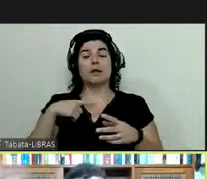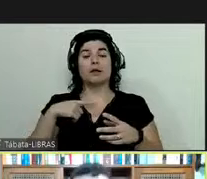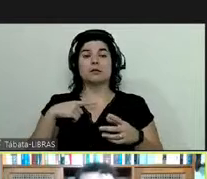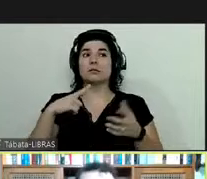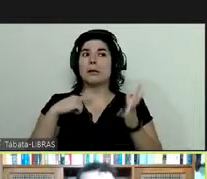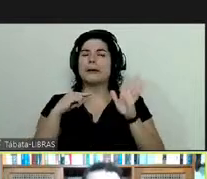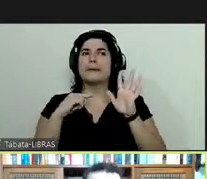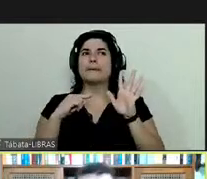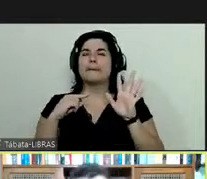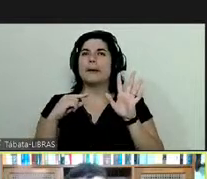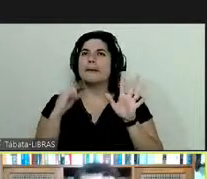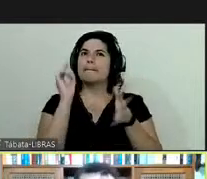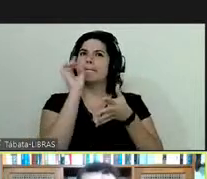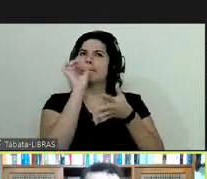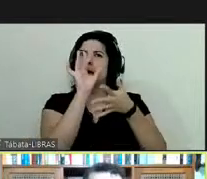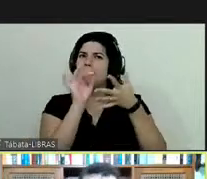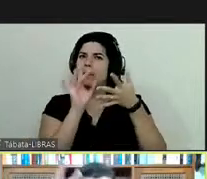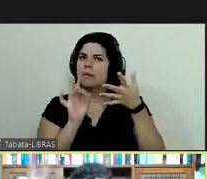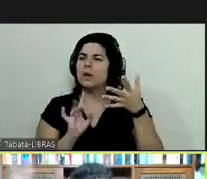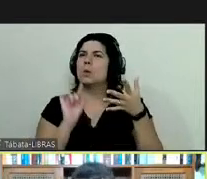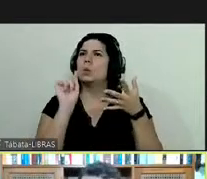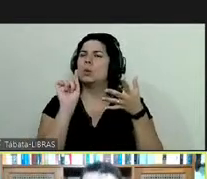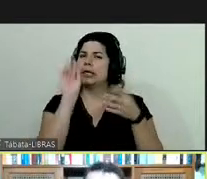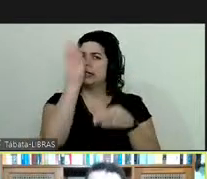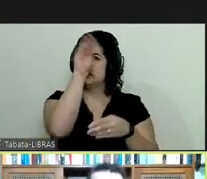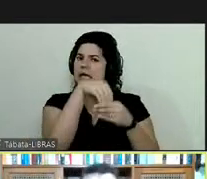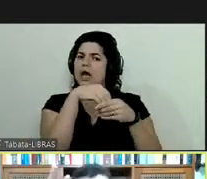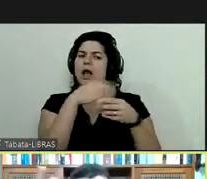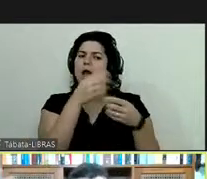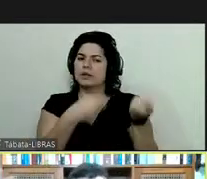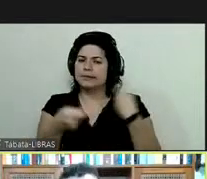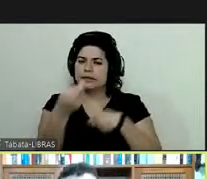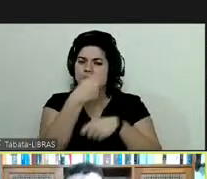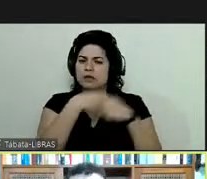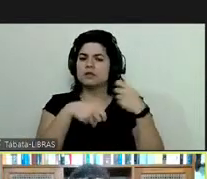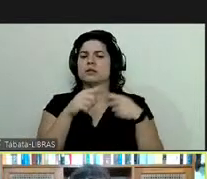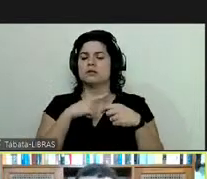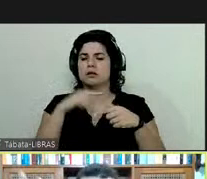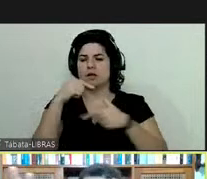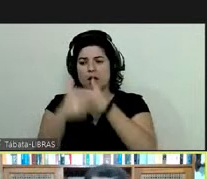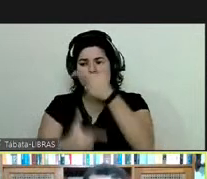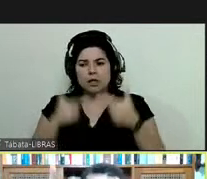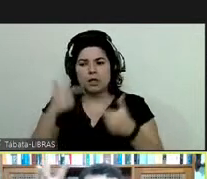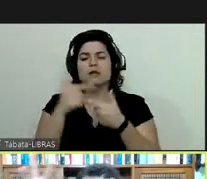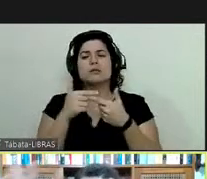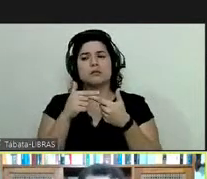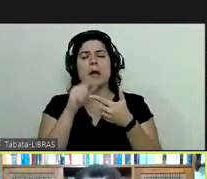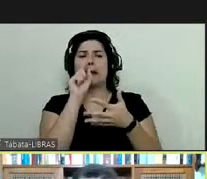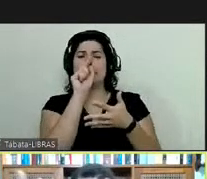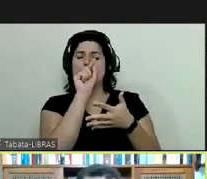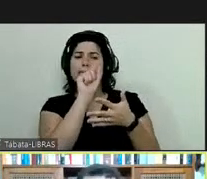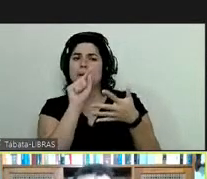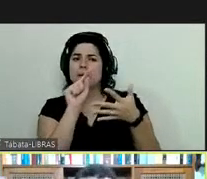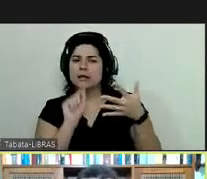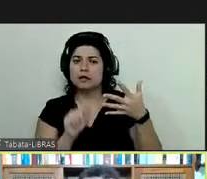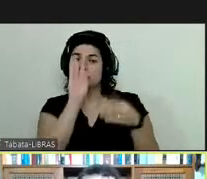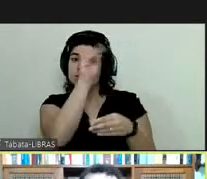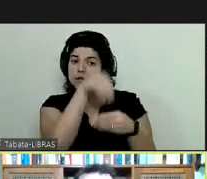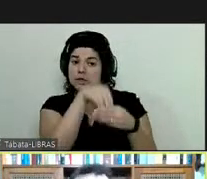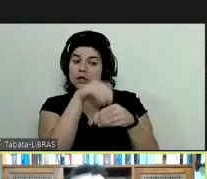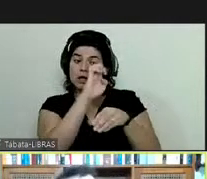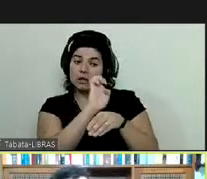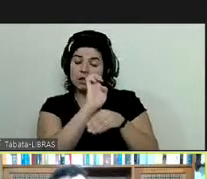algumas pectus regulatório algum aspecto administrativo alguma prestação de serviço alguma coisa do funcionamento institucional